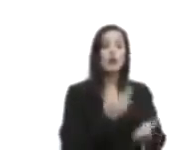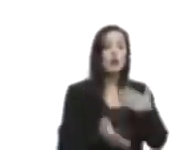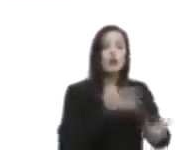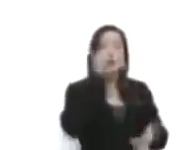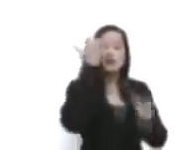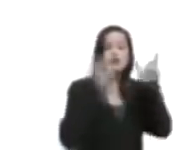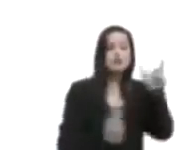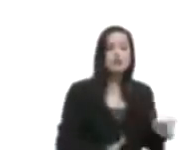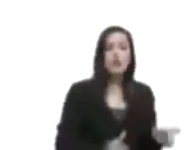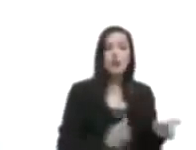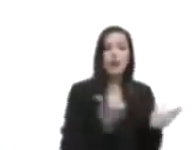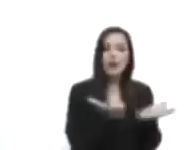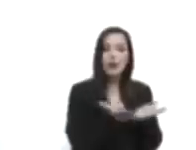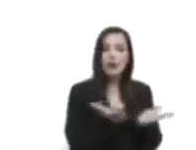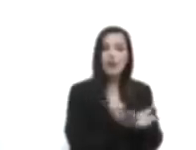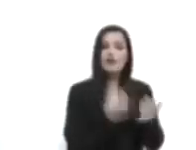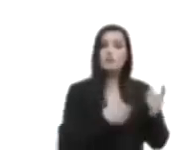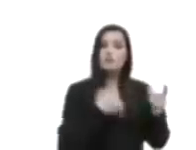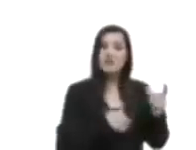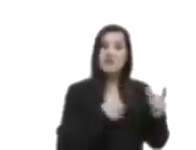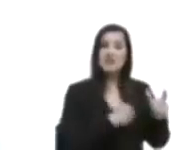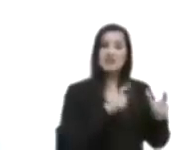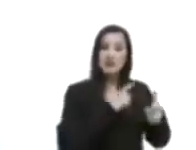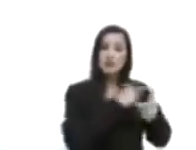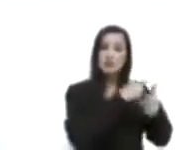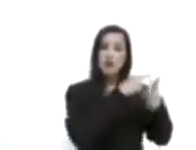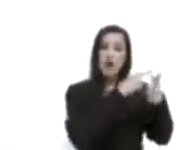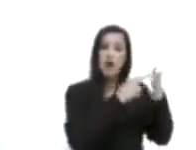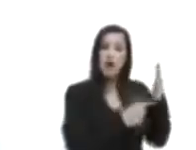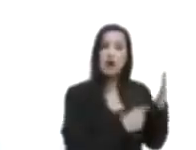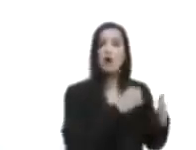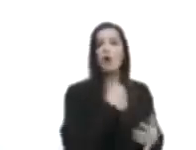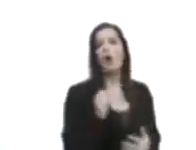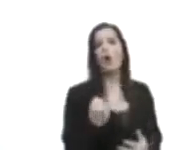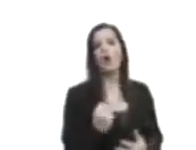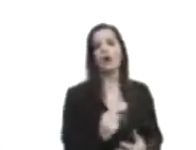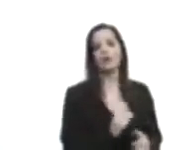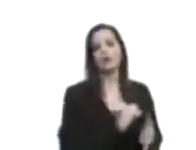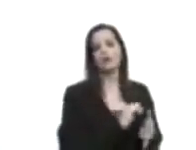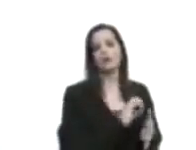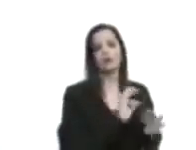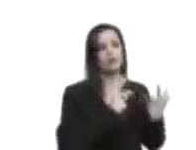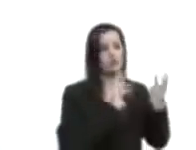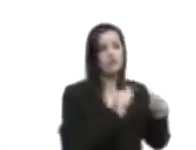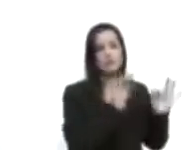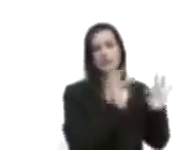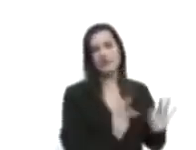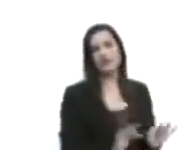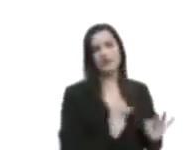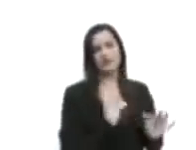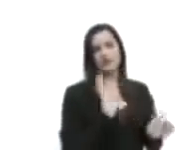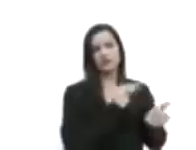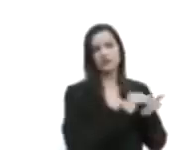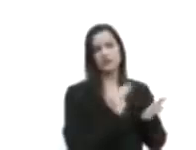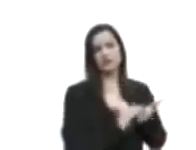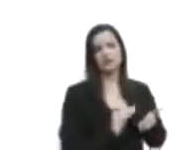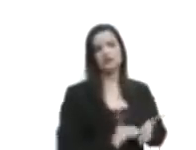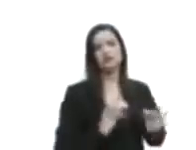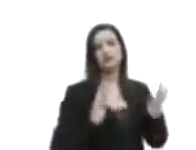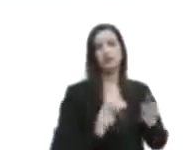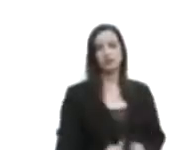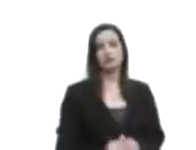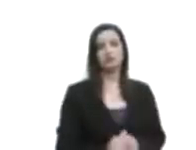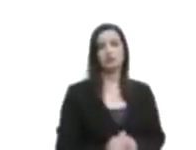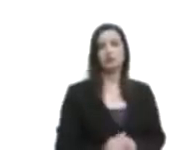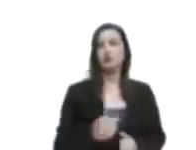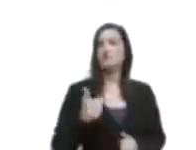bem-aventuranças. Não existe um ser manso, pobre de espírito e não ser puro de coração. Não existe aquele que é